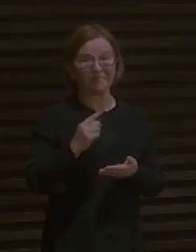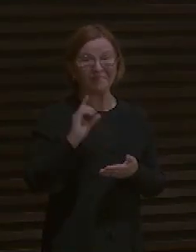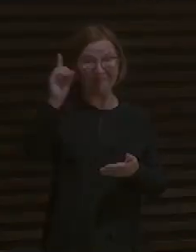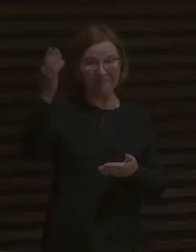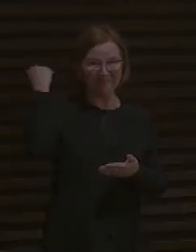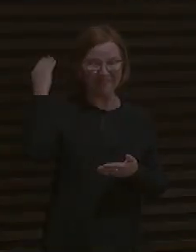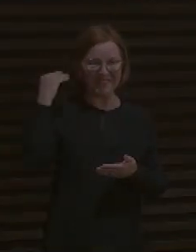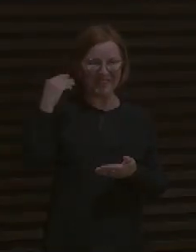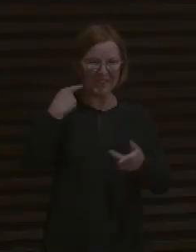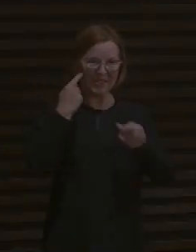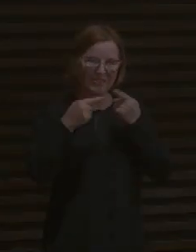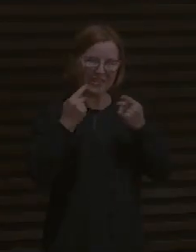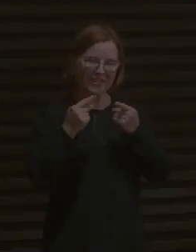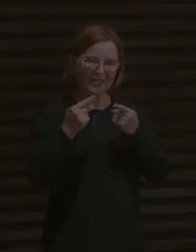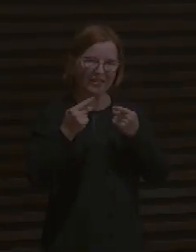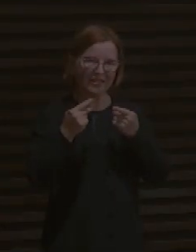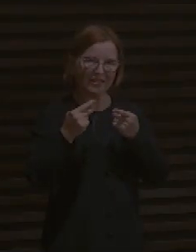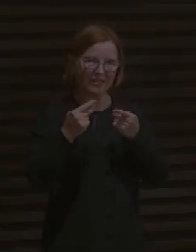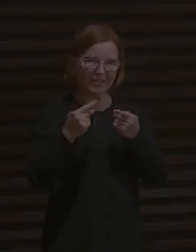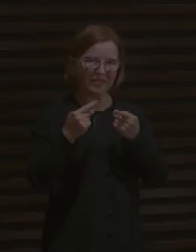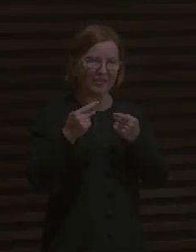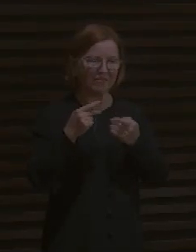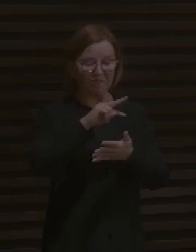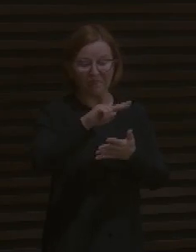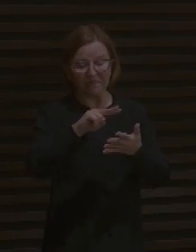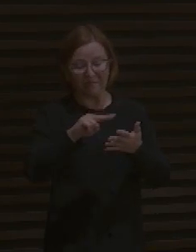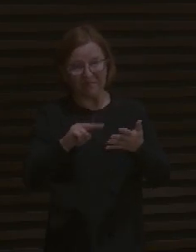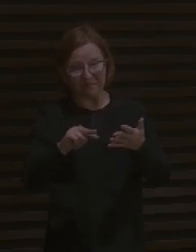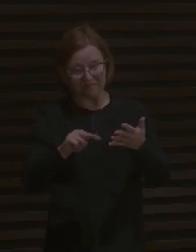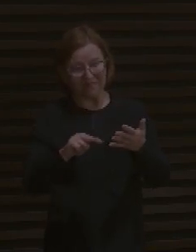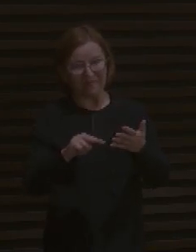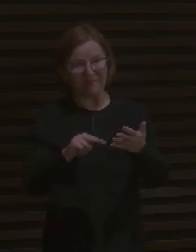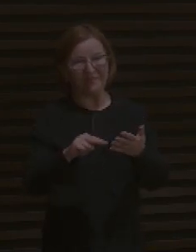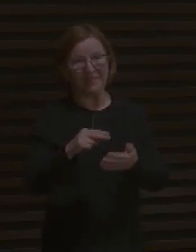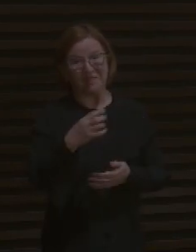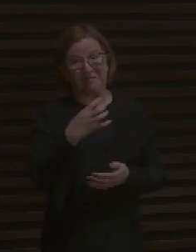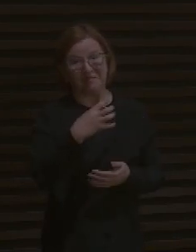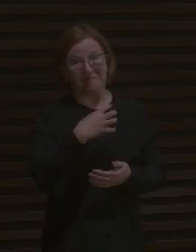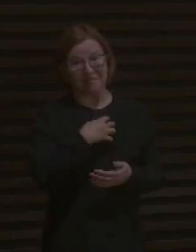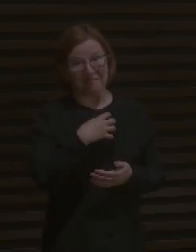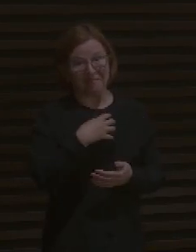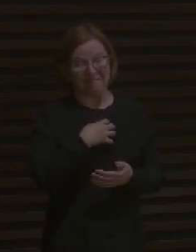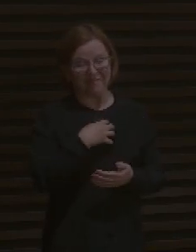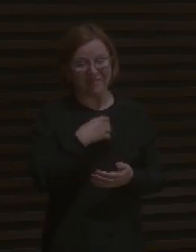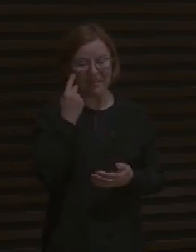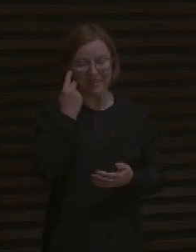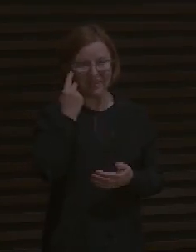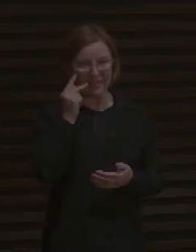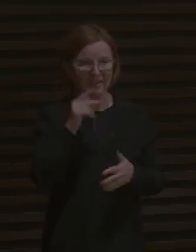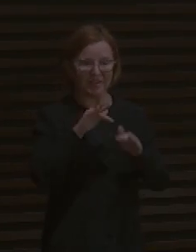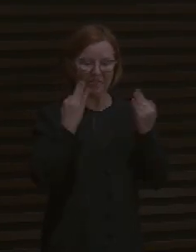Deus, outrora, falado muitas vezes e de muitas maneiras aos pais